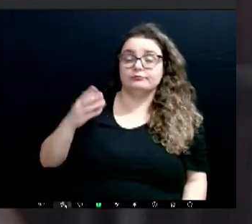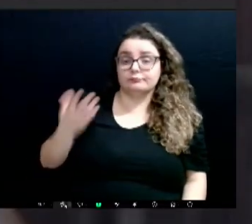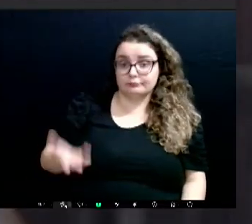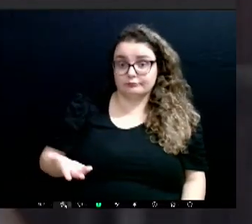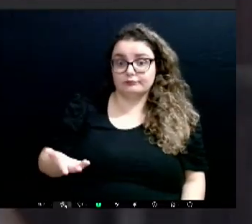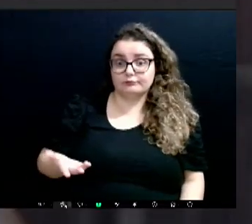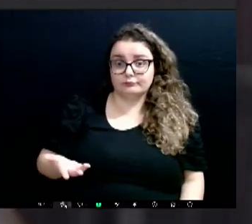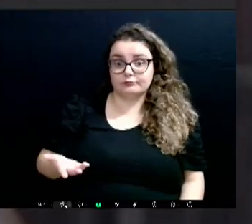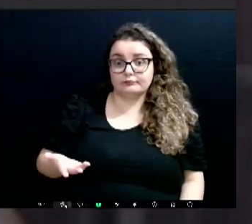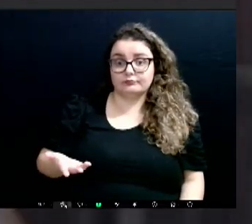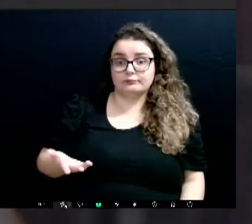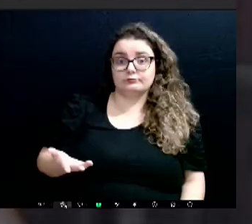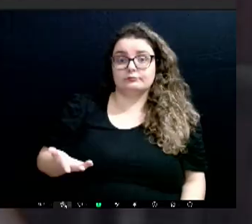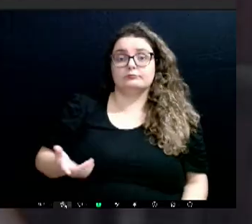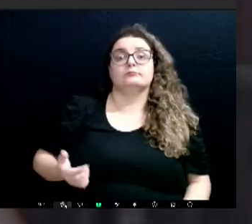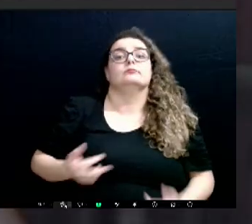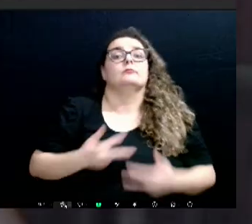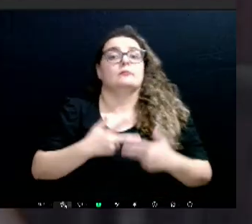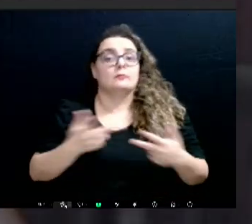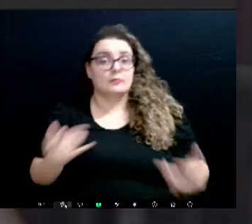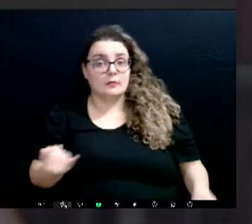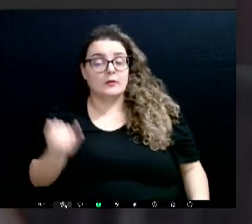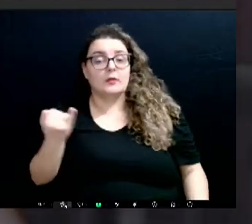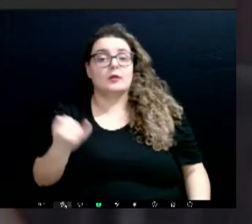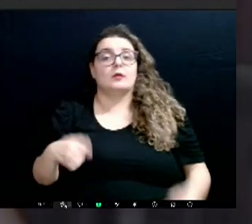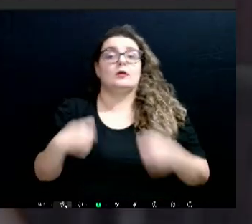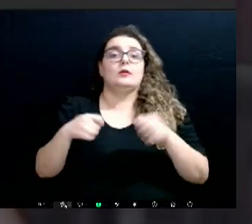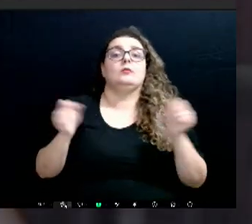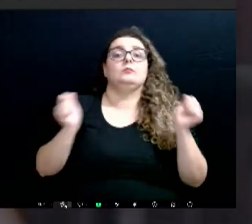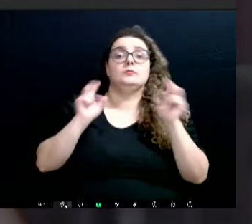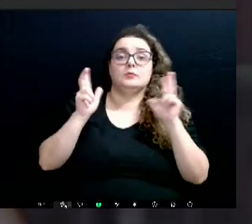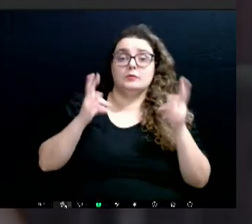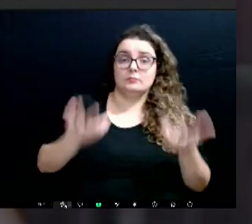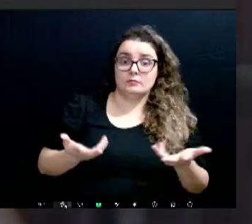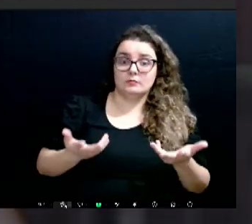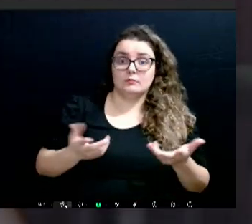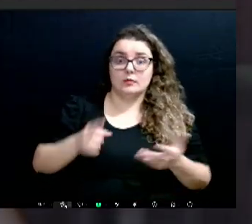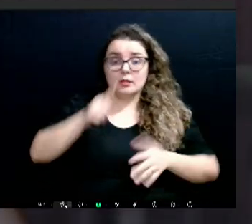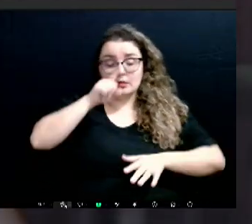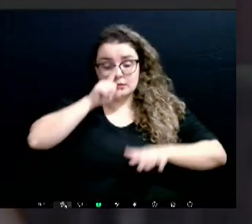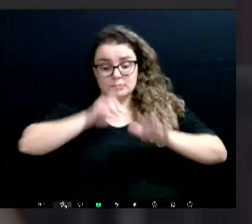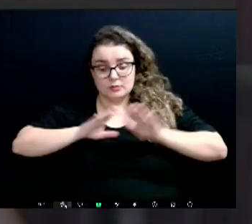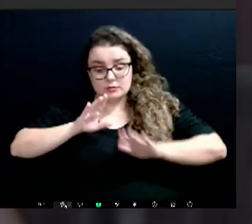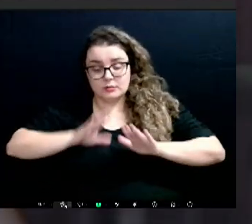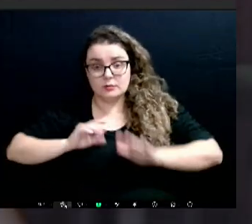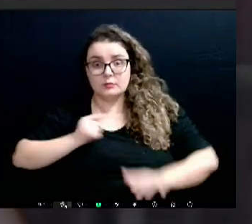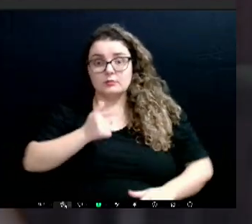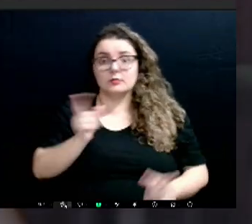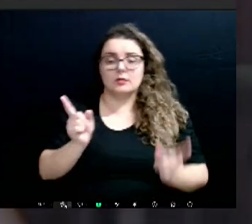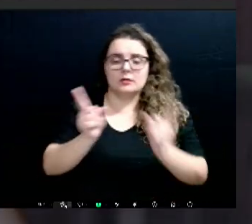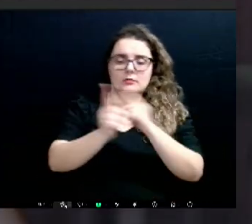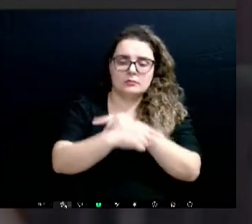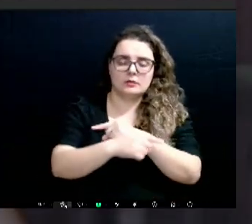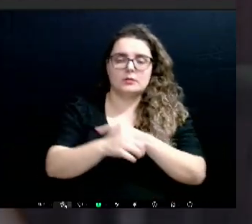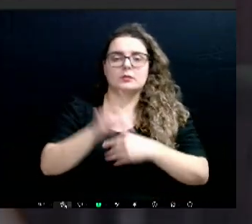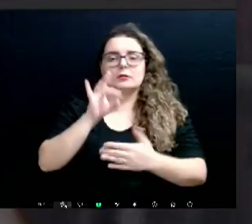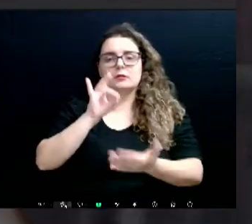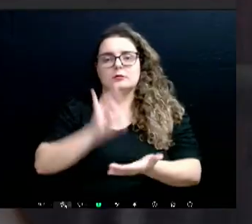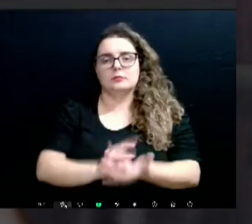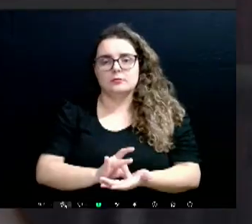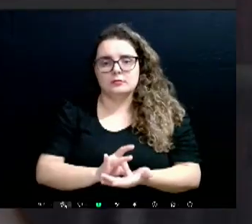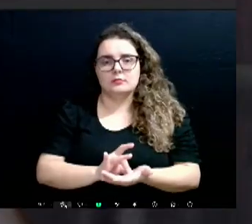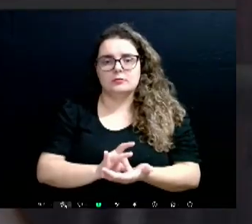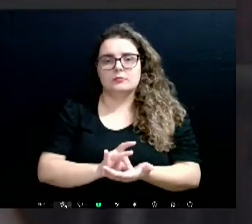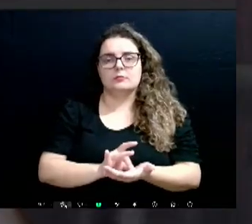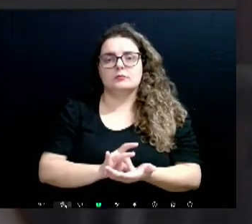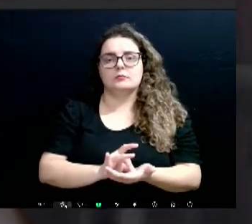algo muito importante que a gente precisa ficar atento é esse cuidado para que não haja essa distorção da realidade e que desvalide o